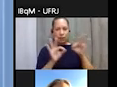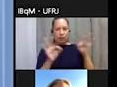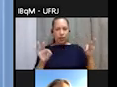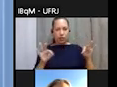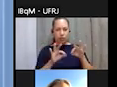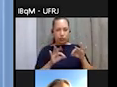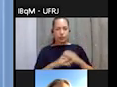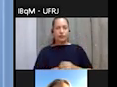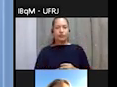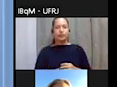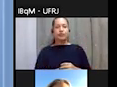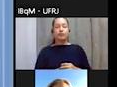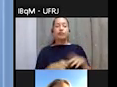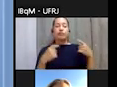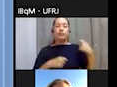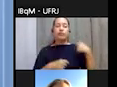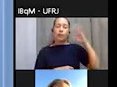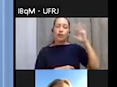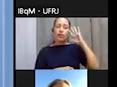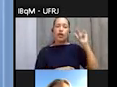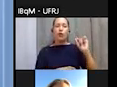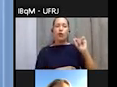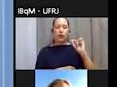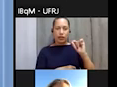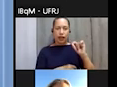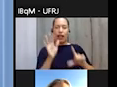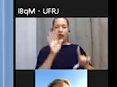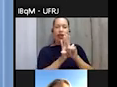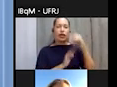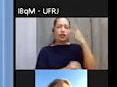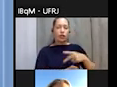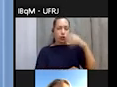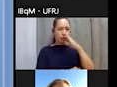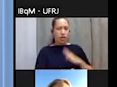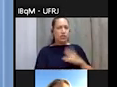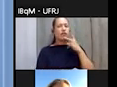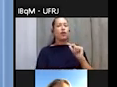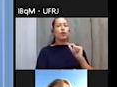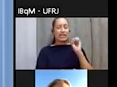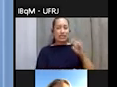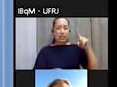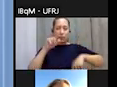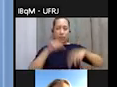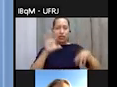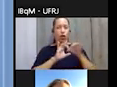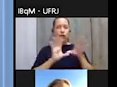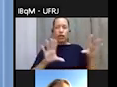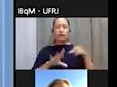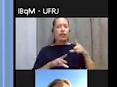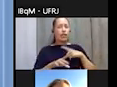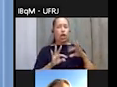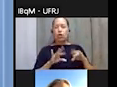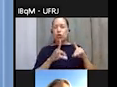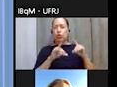Então, a gente tem que considerar aquilo que a legislação brasileira diz, que o material fossilífero inclui pólens, esporos,